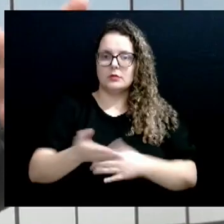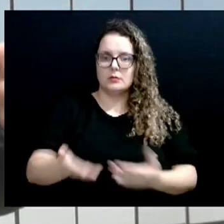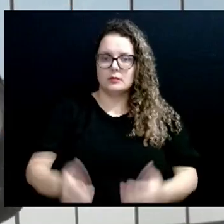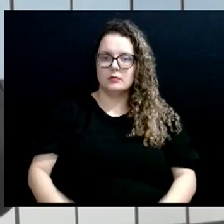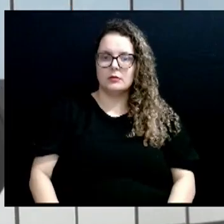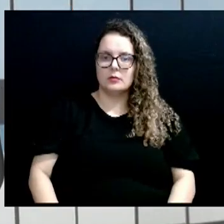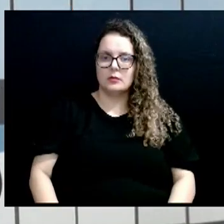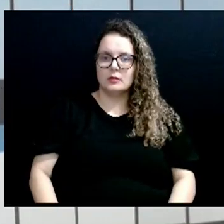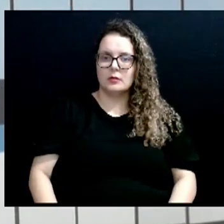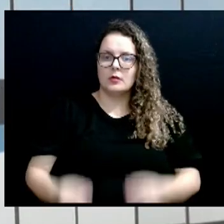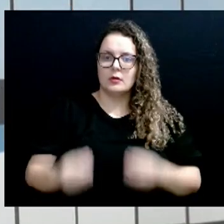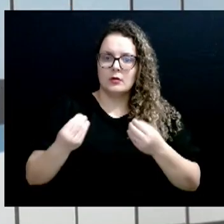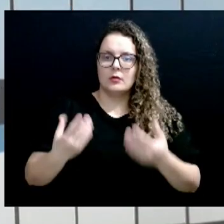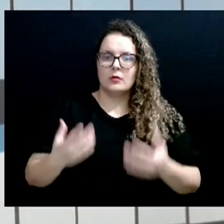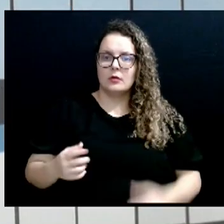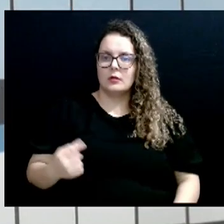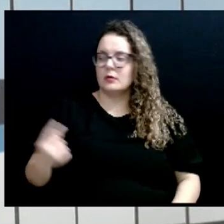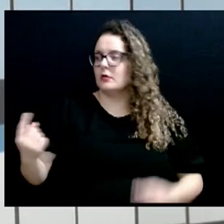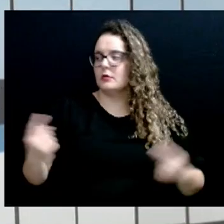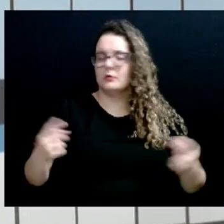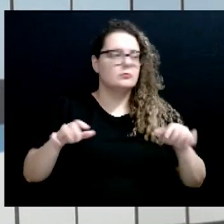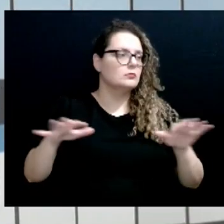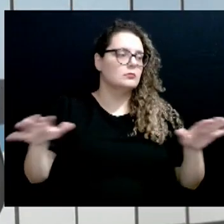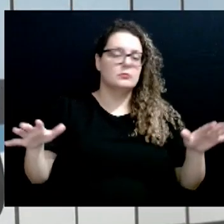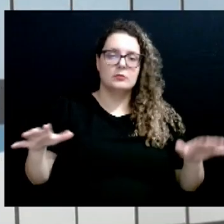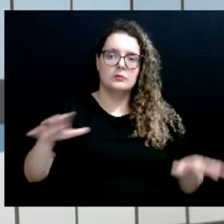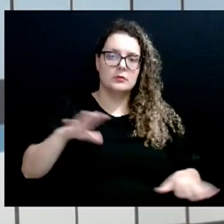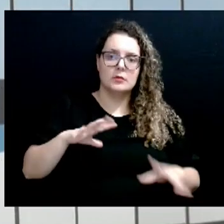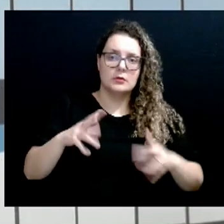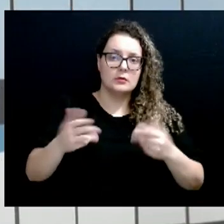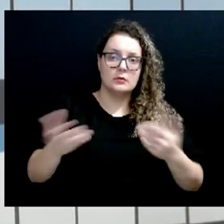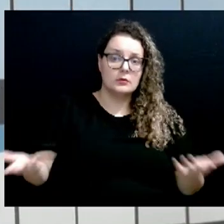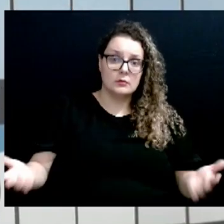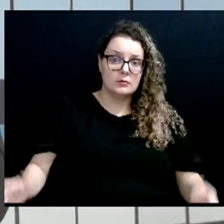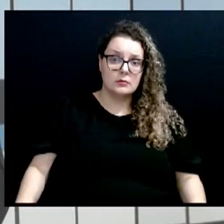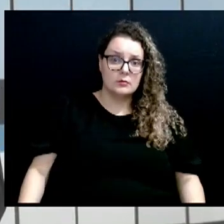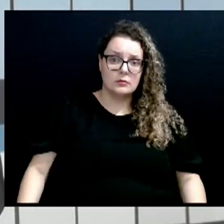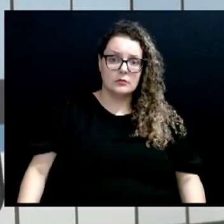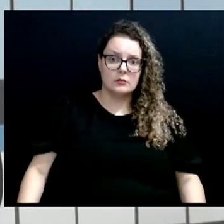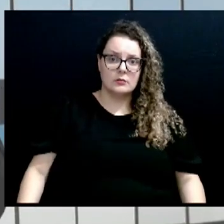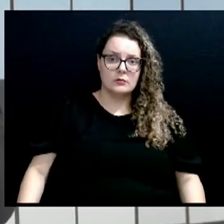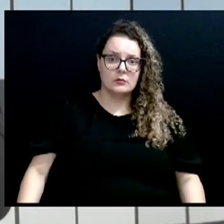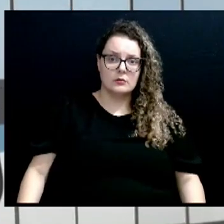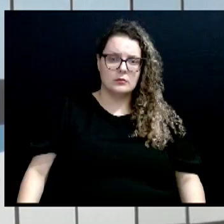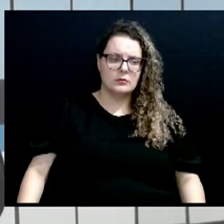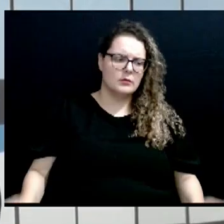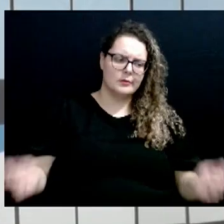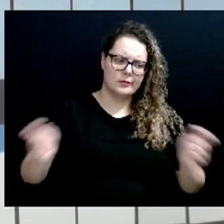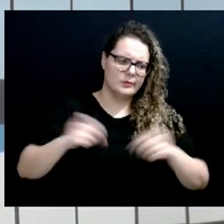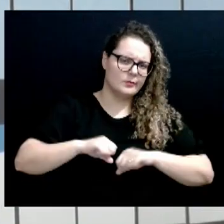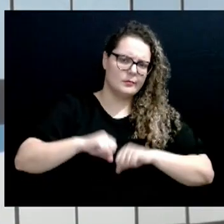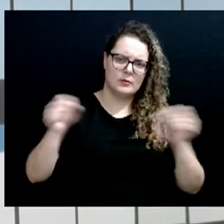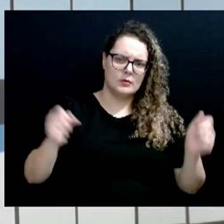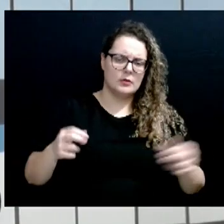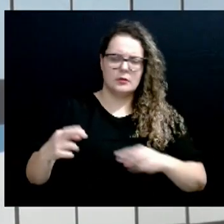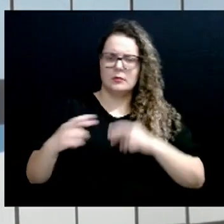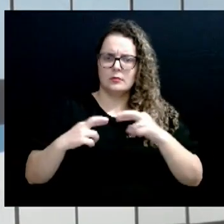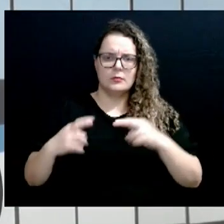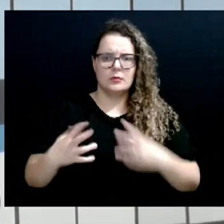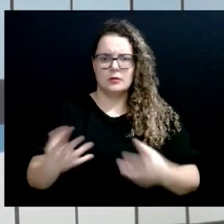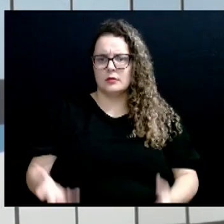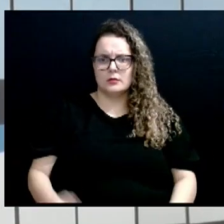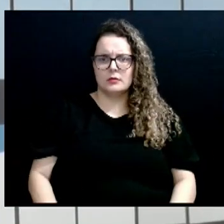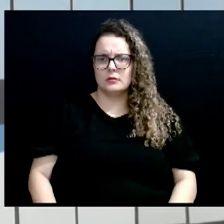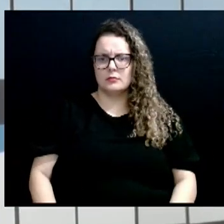com gente esparramada pela cidade inteira? Vai ficar praticamente impossível de se aplicar uma fiscalização, né, que seja,